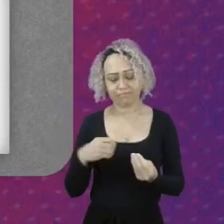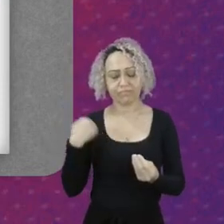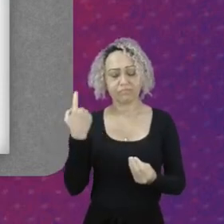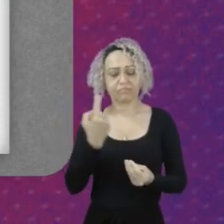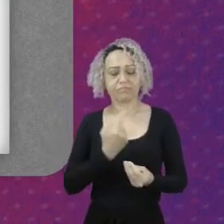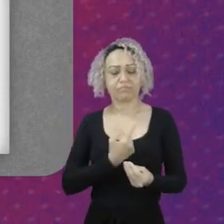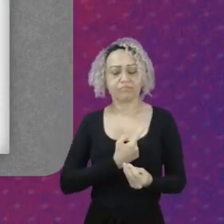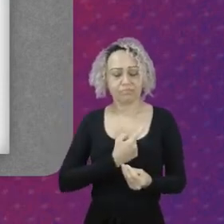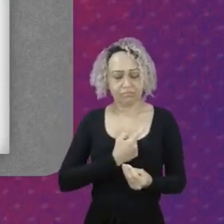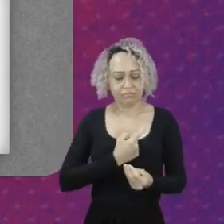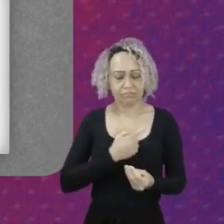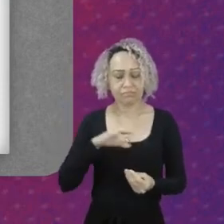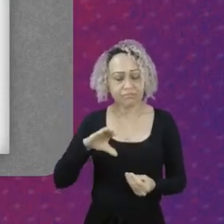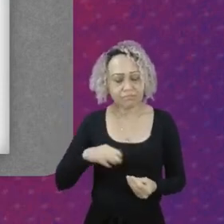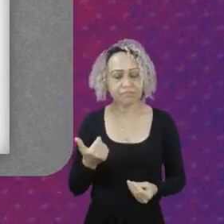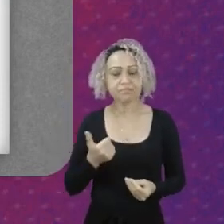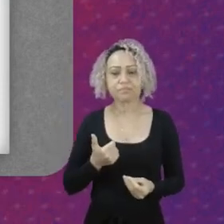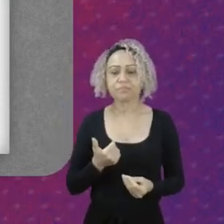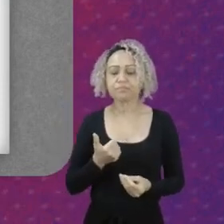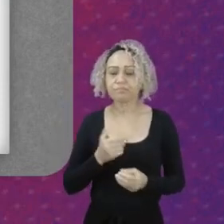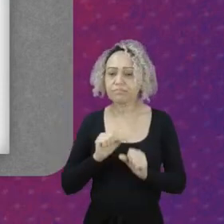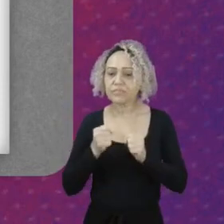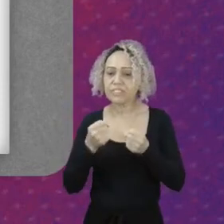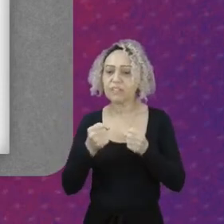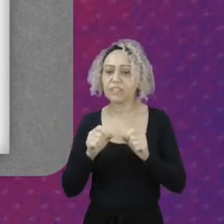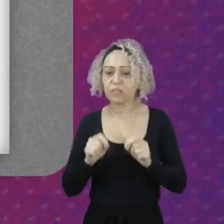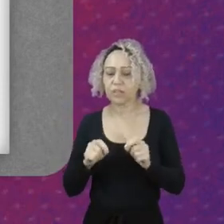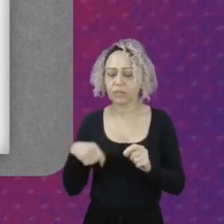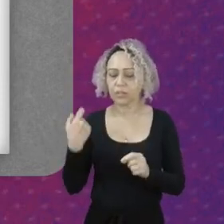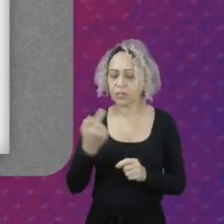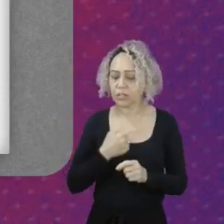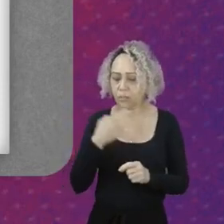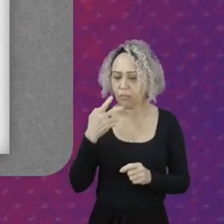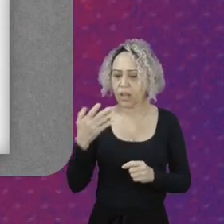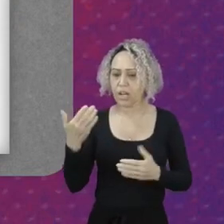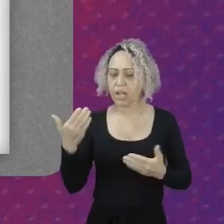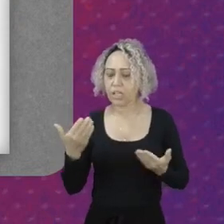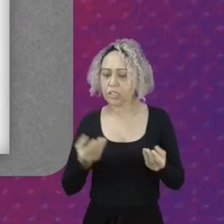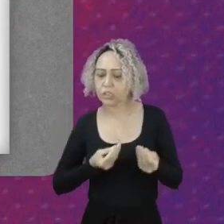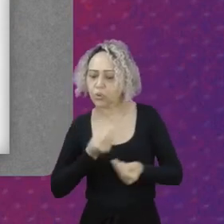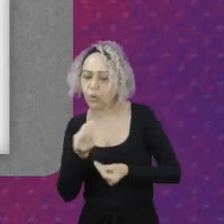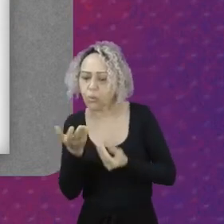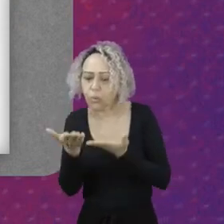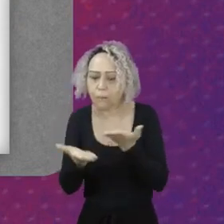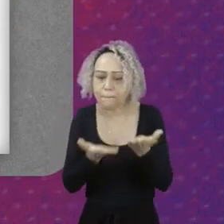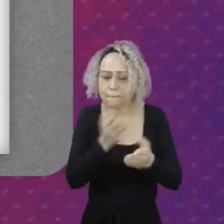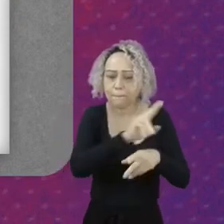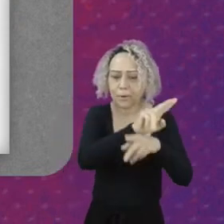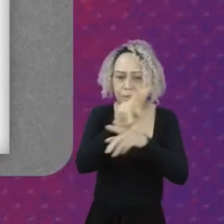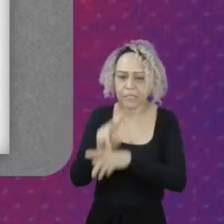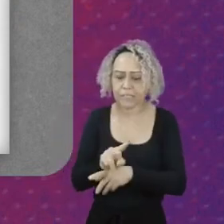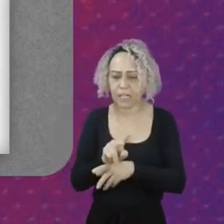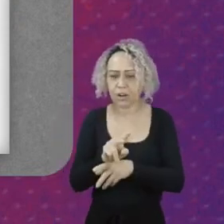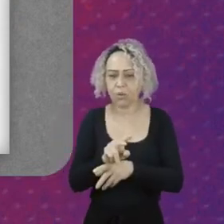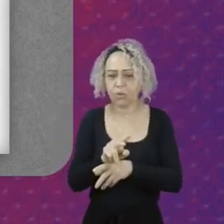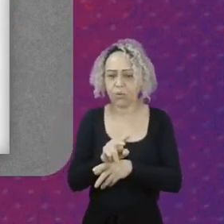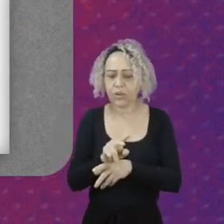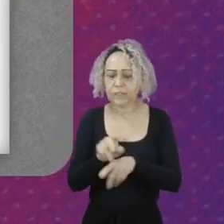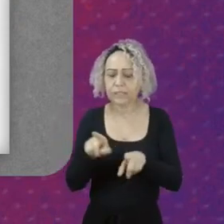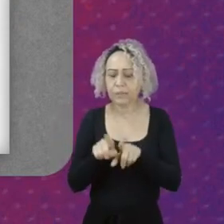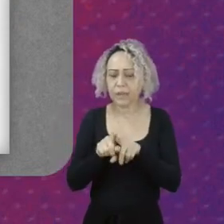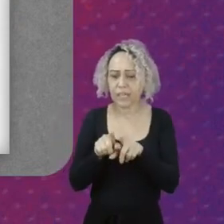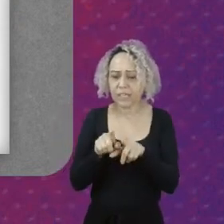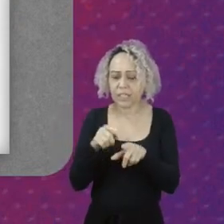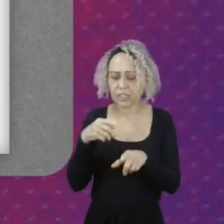gente sempre fala de serviços de proteção às mulheres e de violência contra a mulher, mas